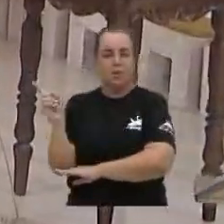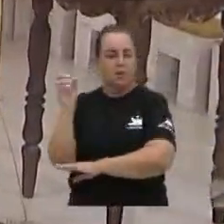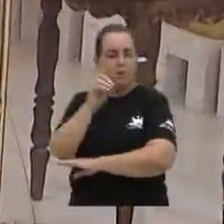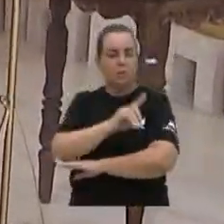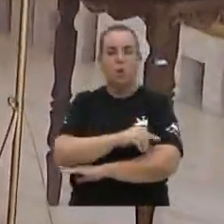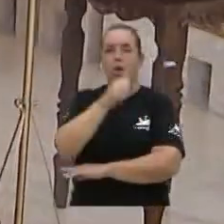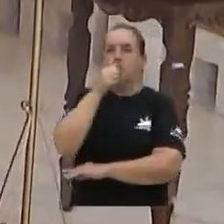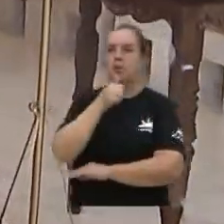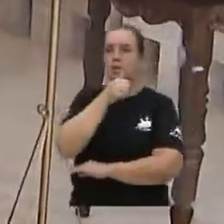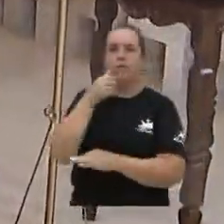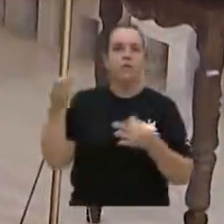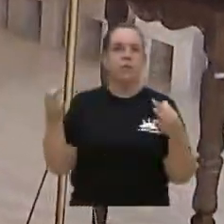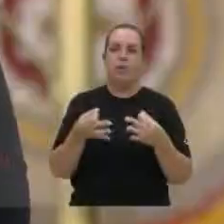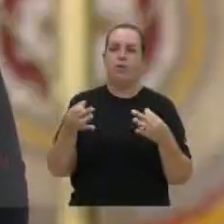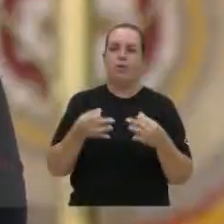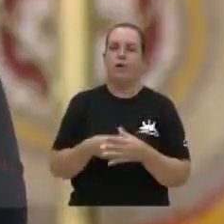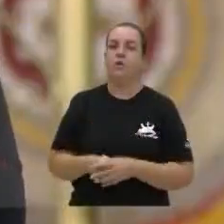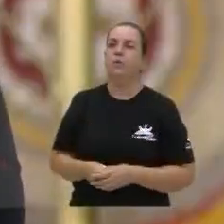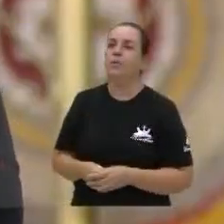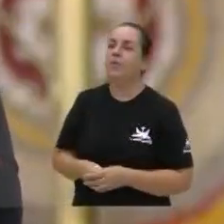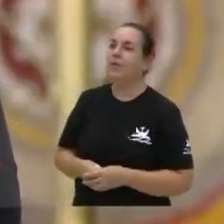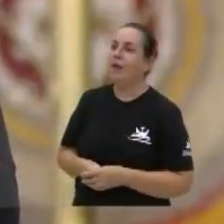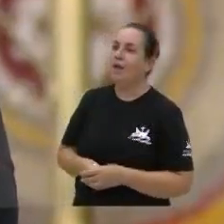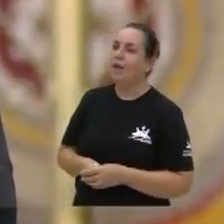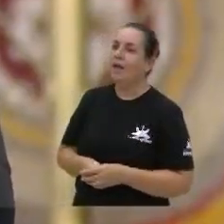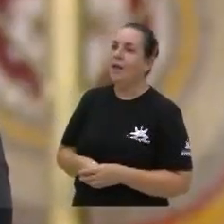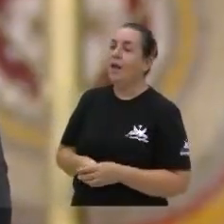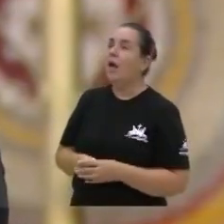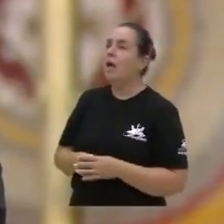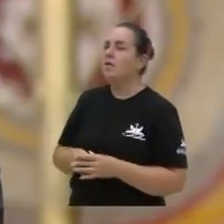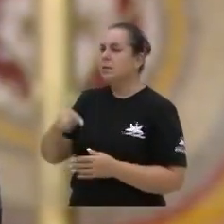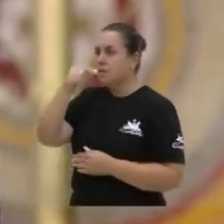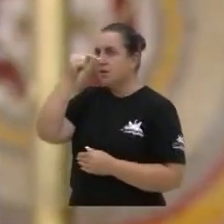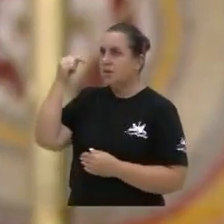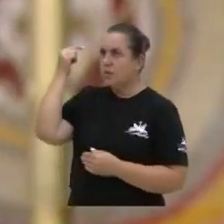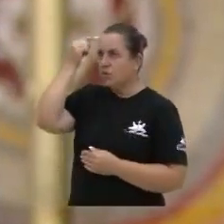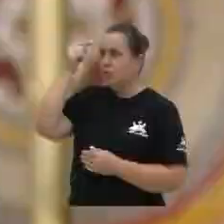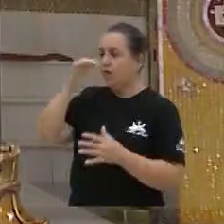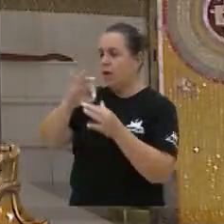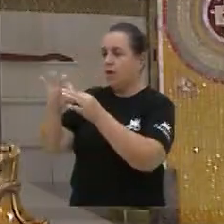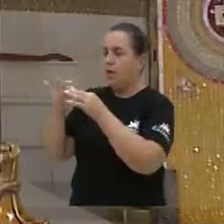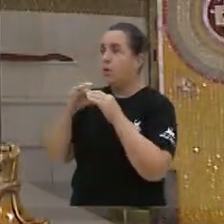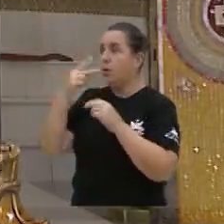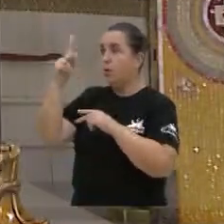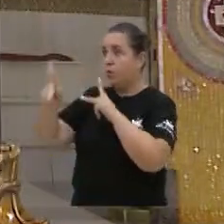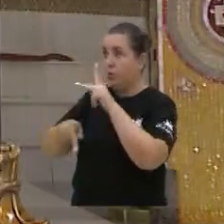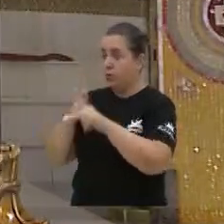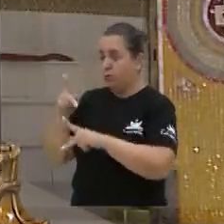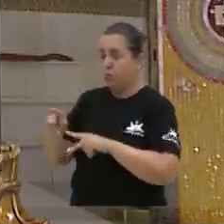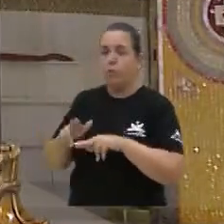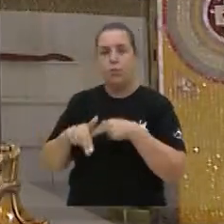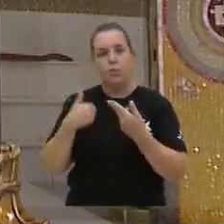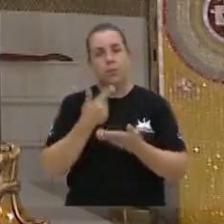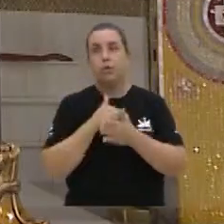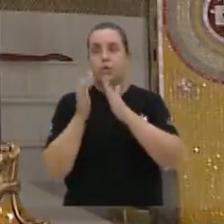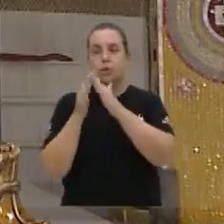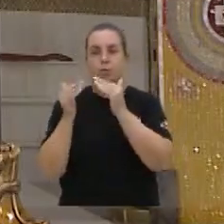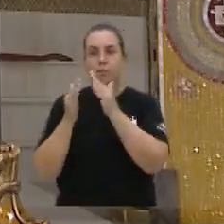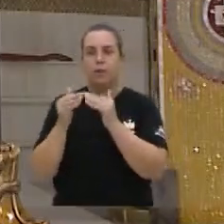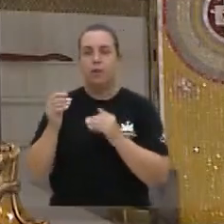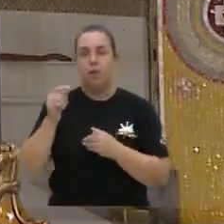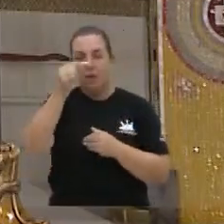um sacrifício perfeito. Santificai e reuni o vosso povo. Por isso nós vos